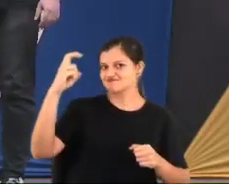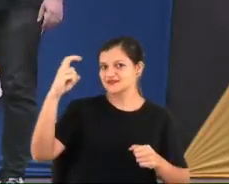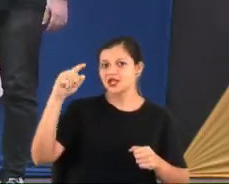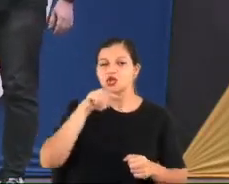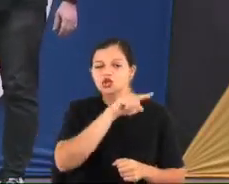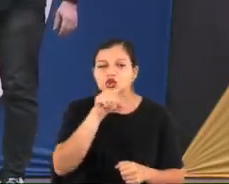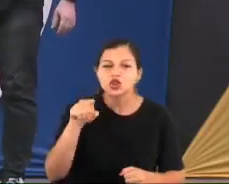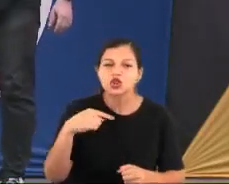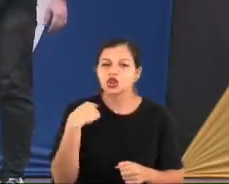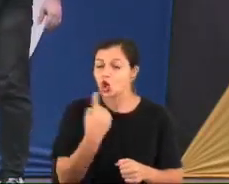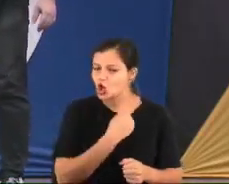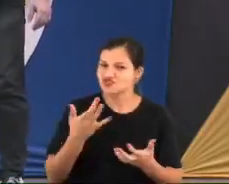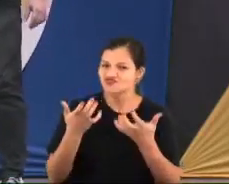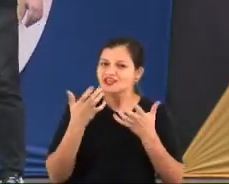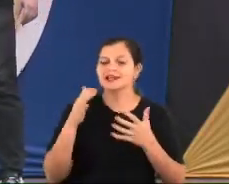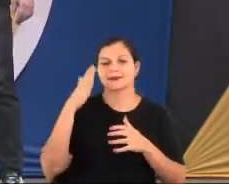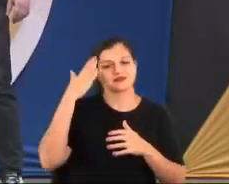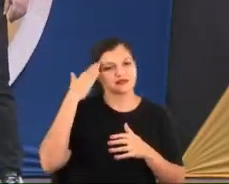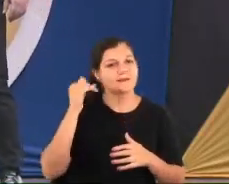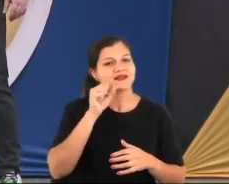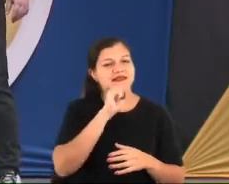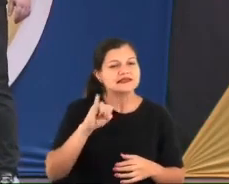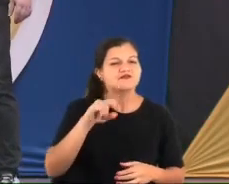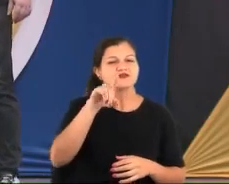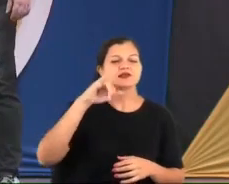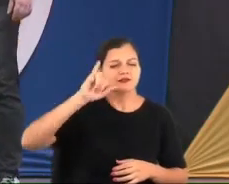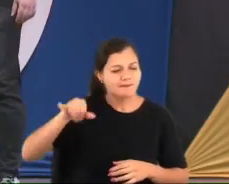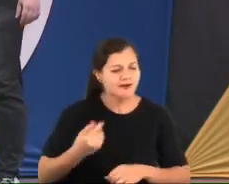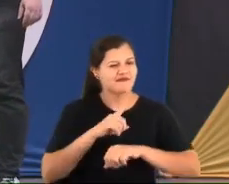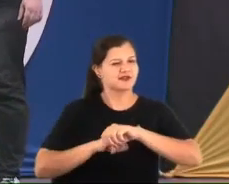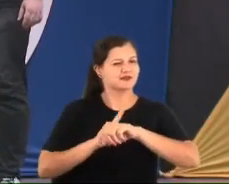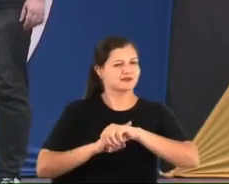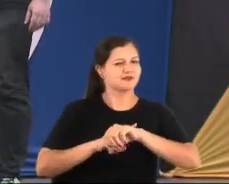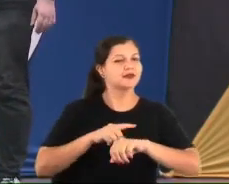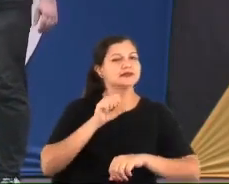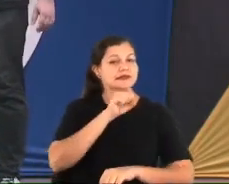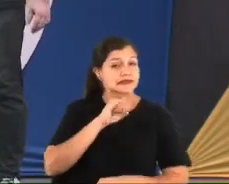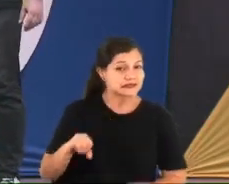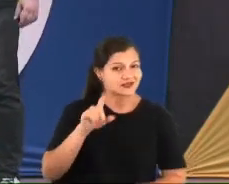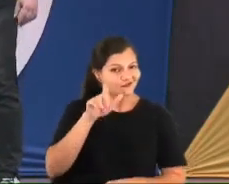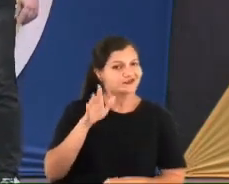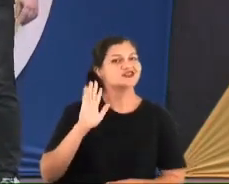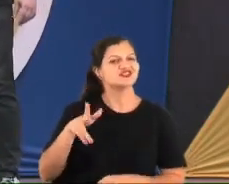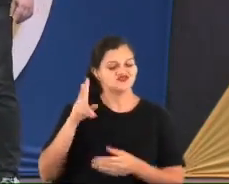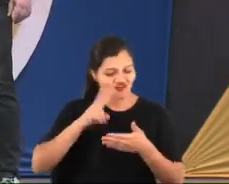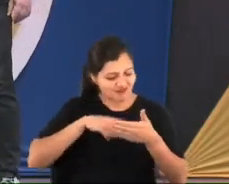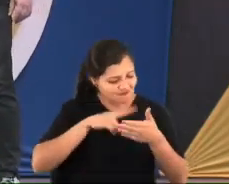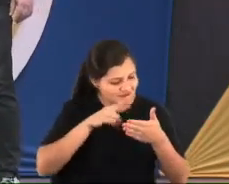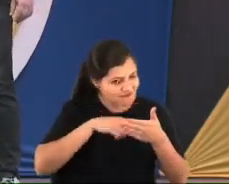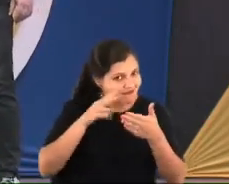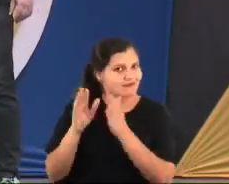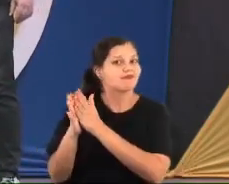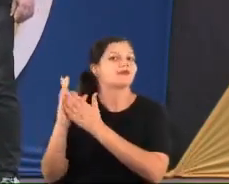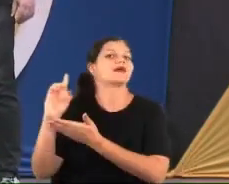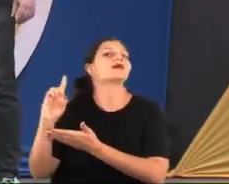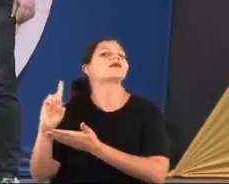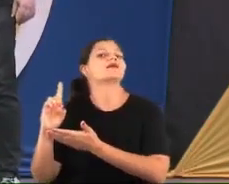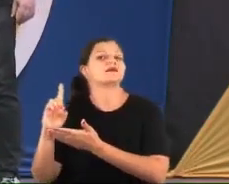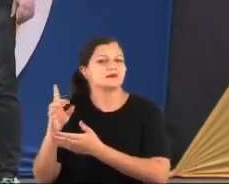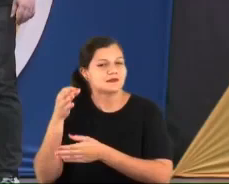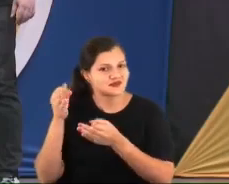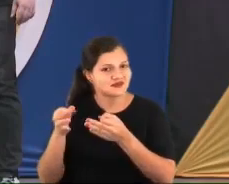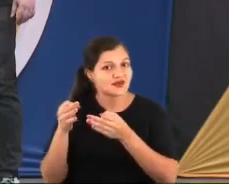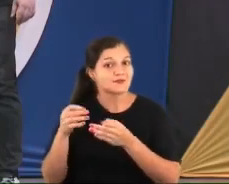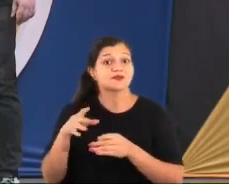você está aproveitando bem o seu tempo na quarentena e se você já aproveitou para atualizar a sua leitura bíblica, hein? Não esquece que